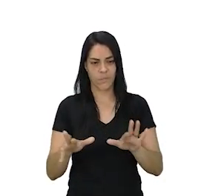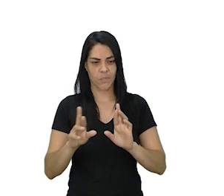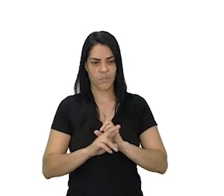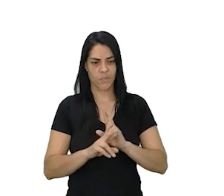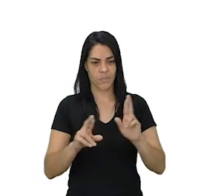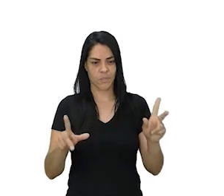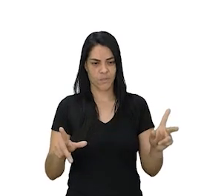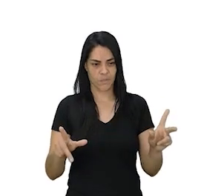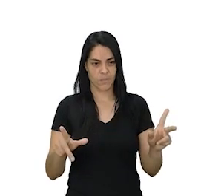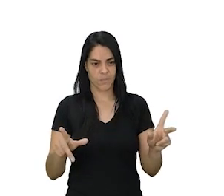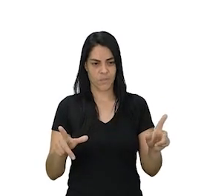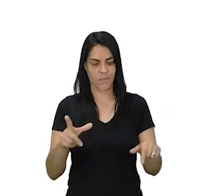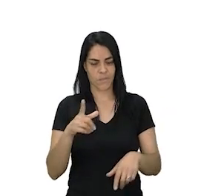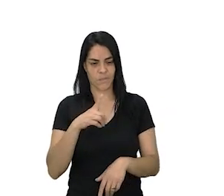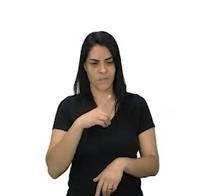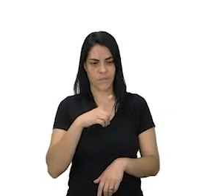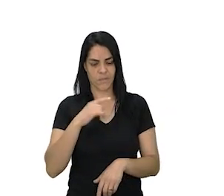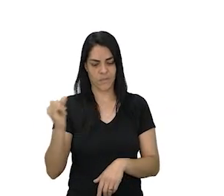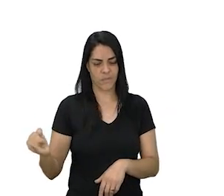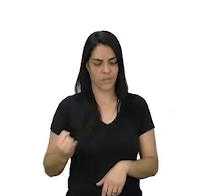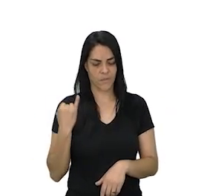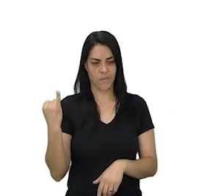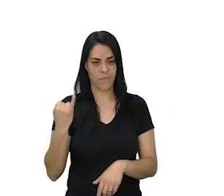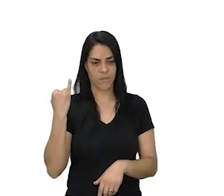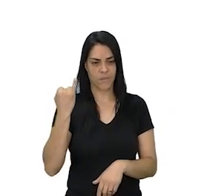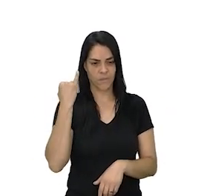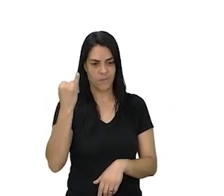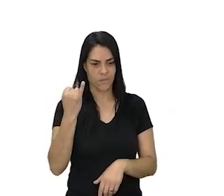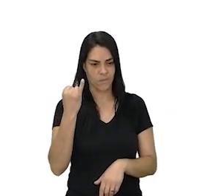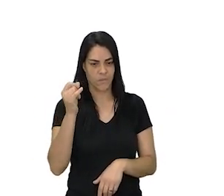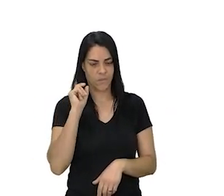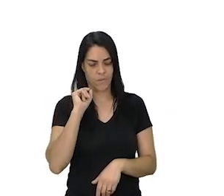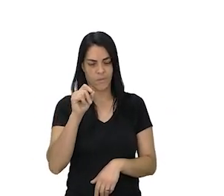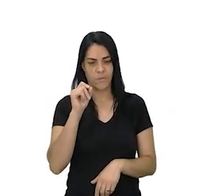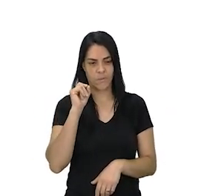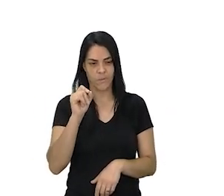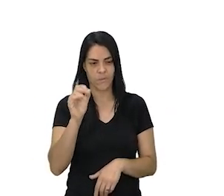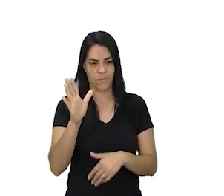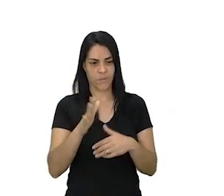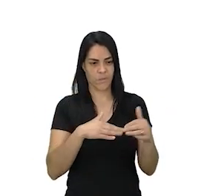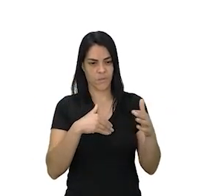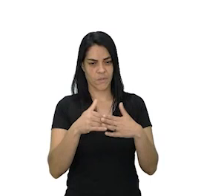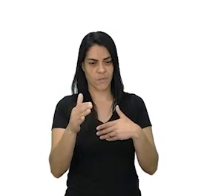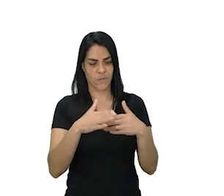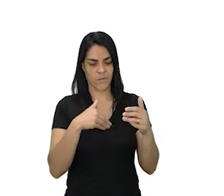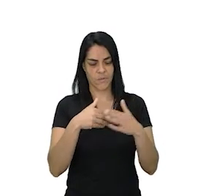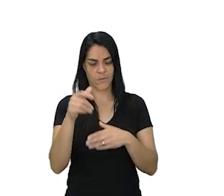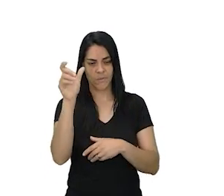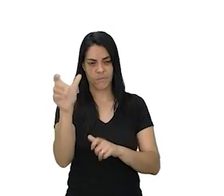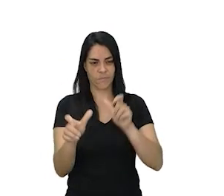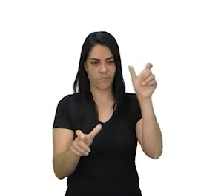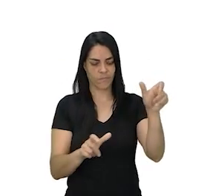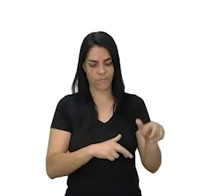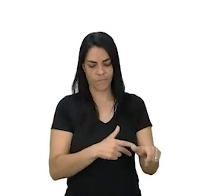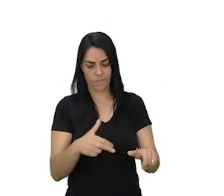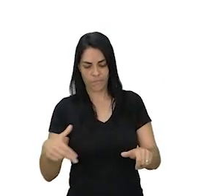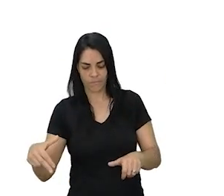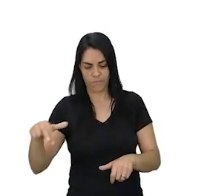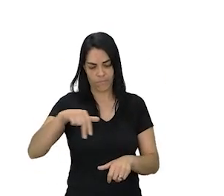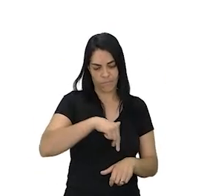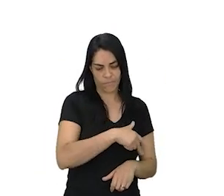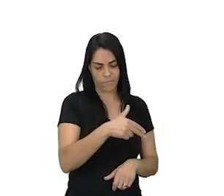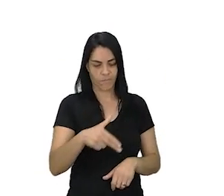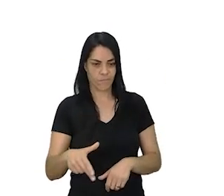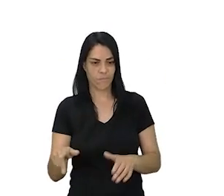que, no fundo, são extremamente importantes para que qualquer sujeito possa se locomover na cidade